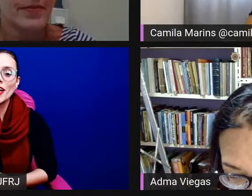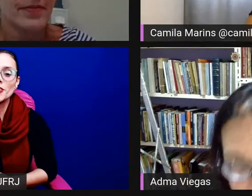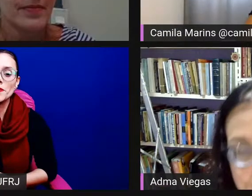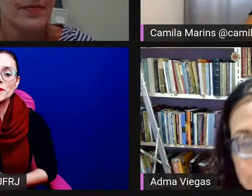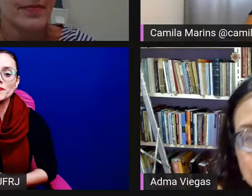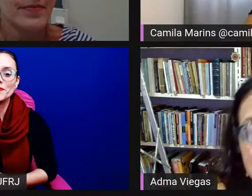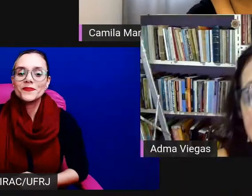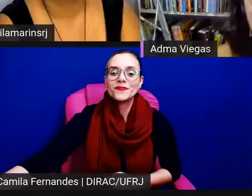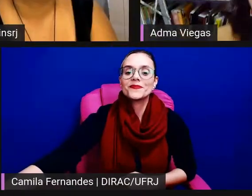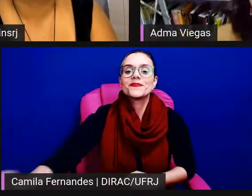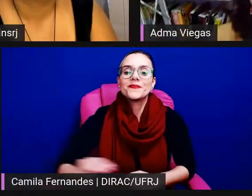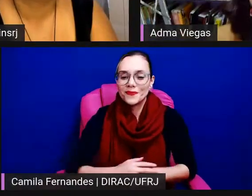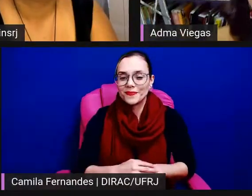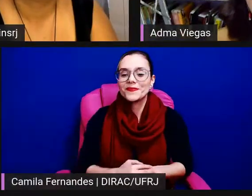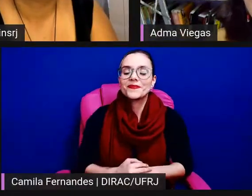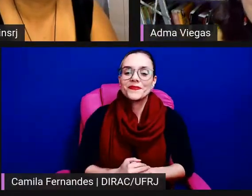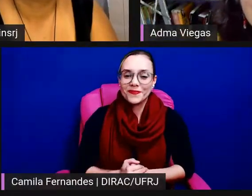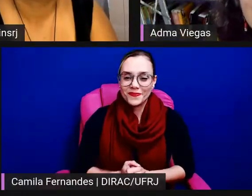Começou, Adman.